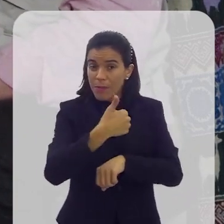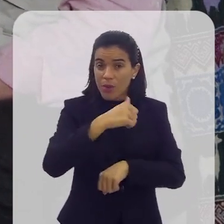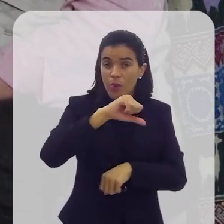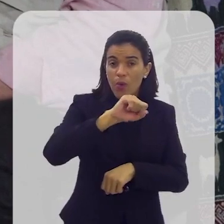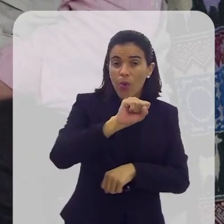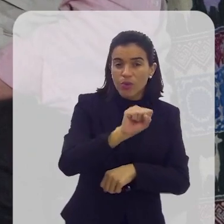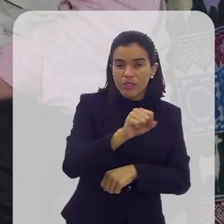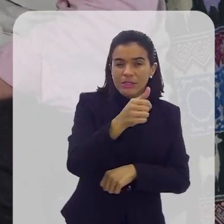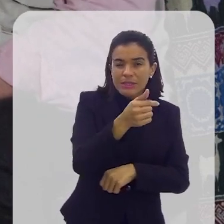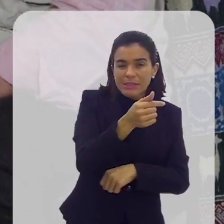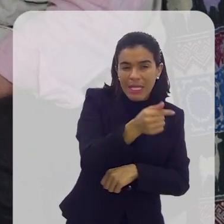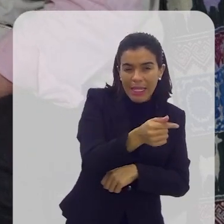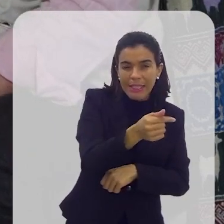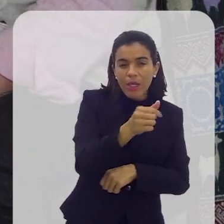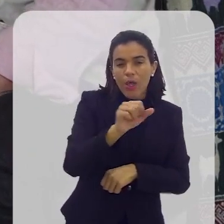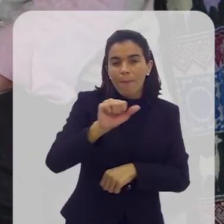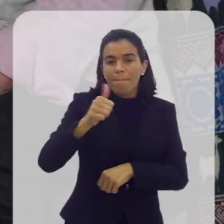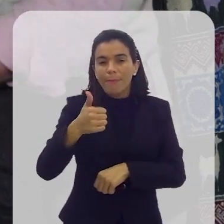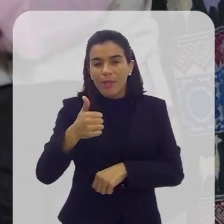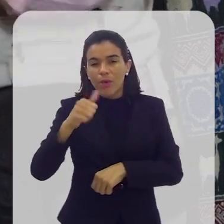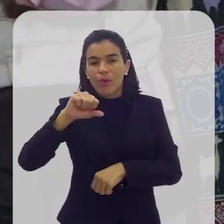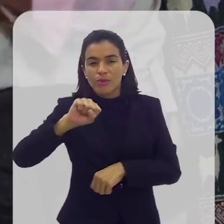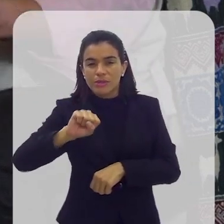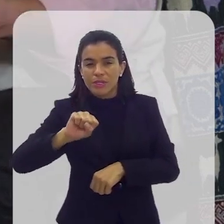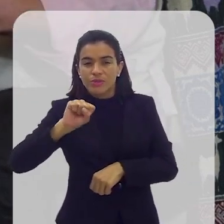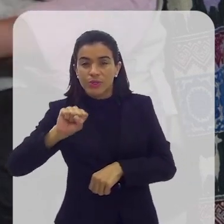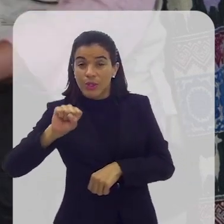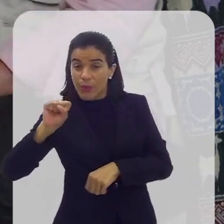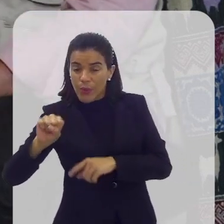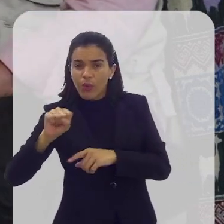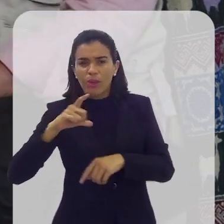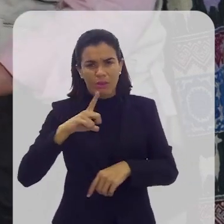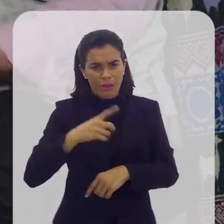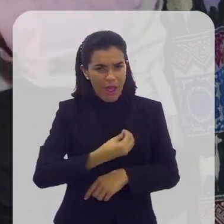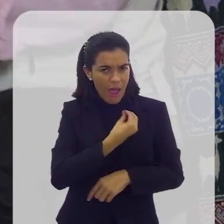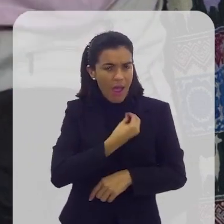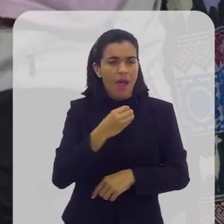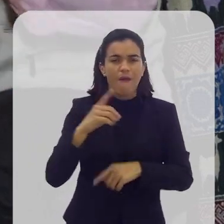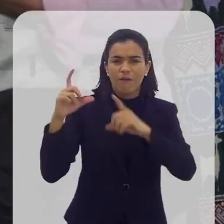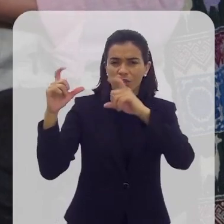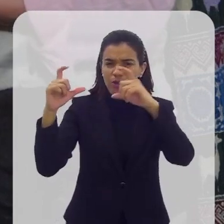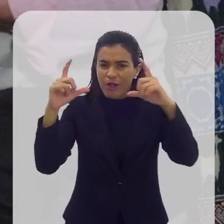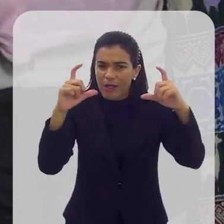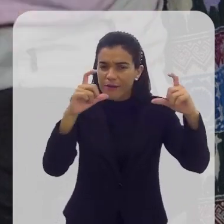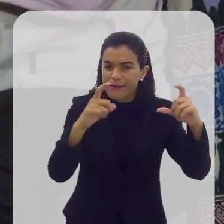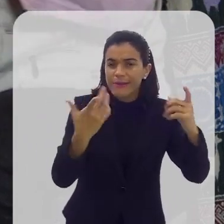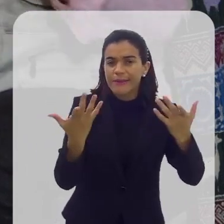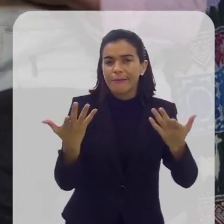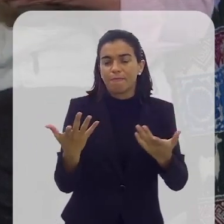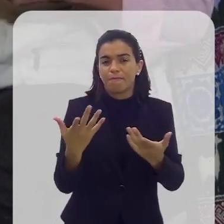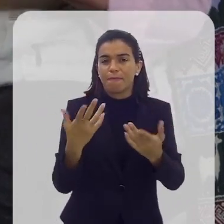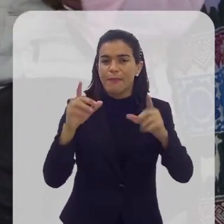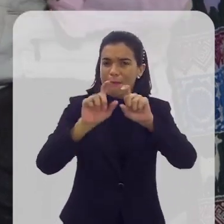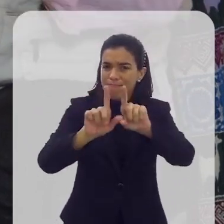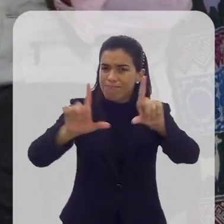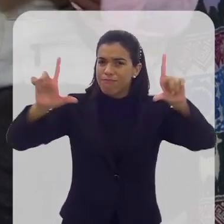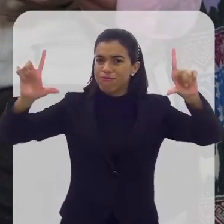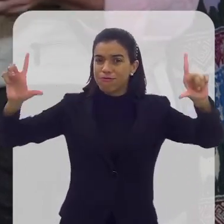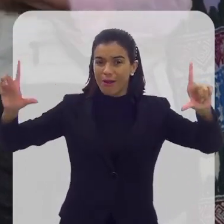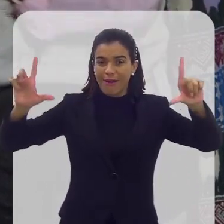acervo importantíssimo, acervo sobre a República Brasileira, né? E não é um